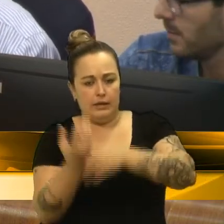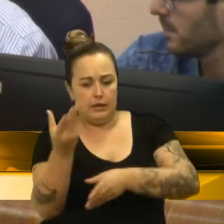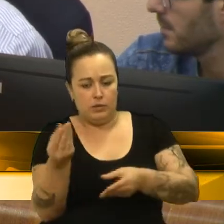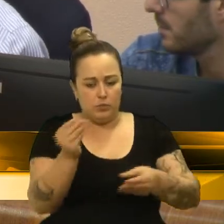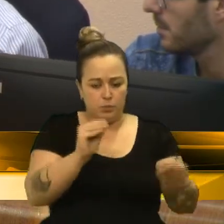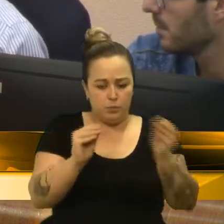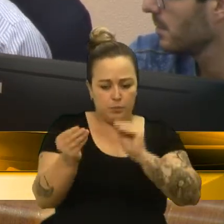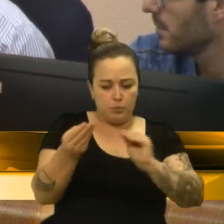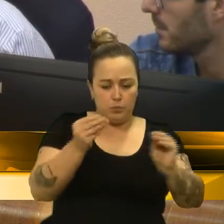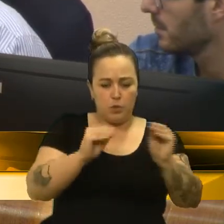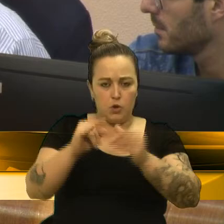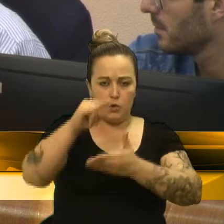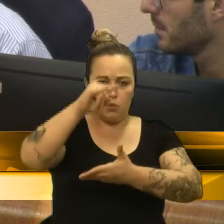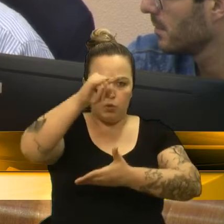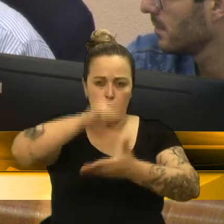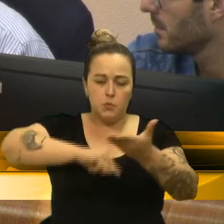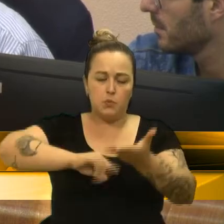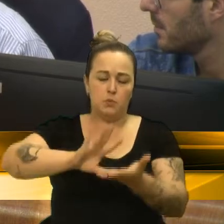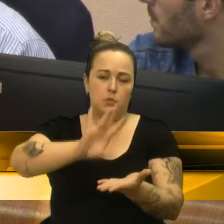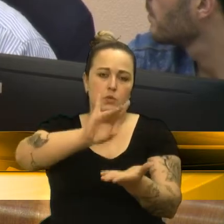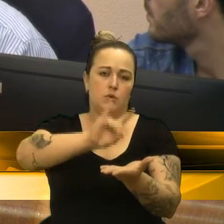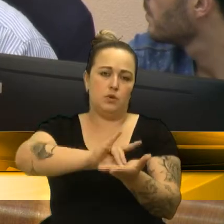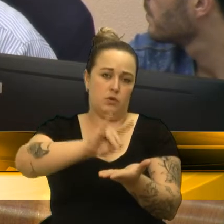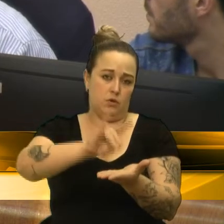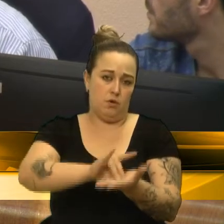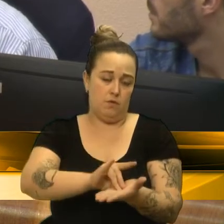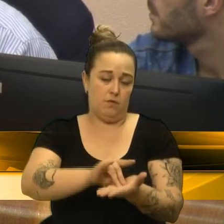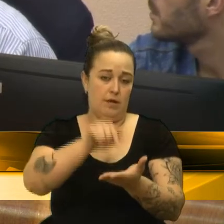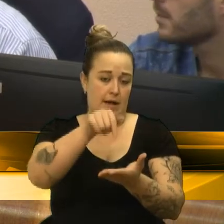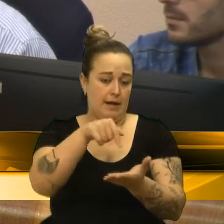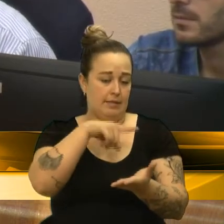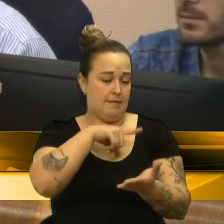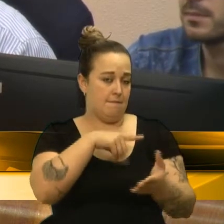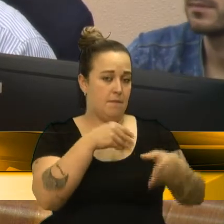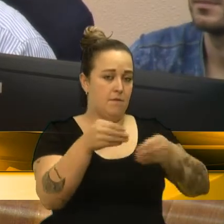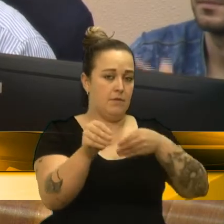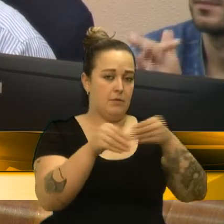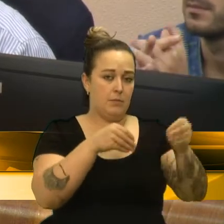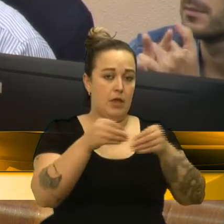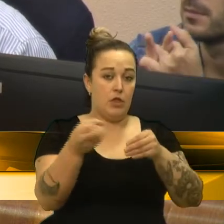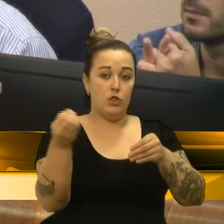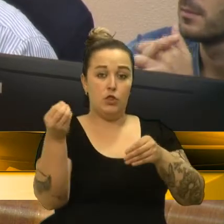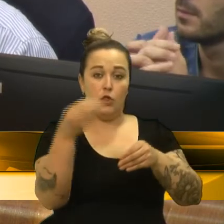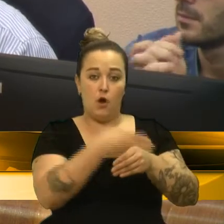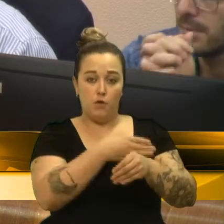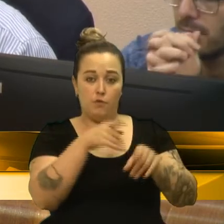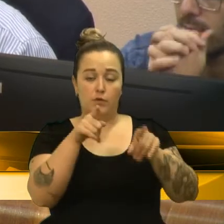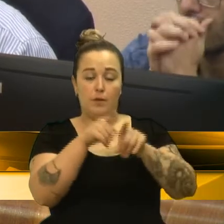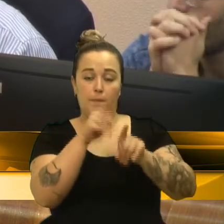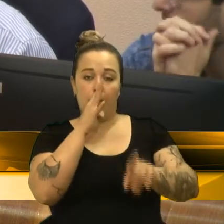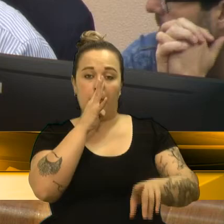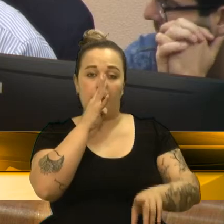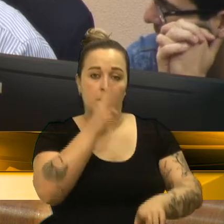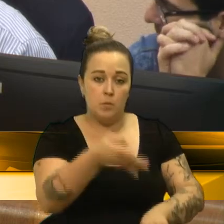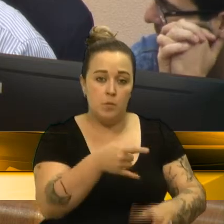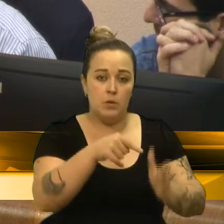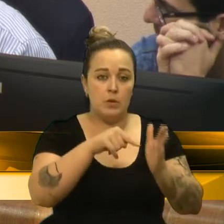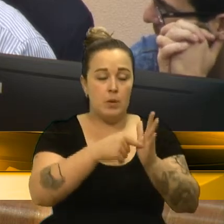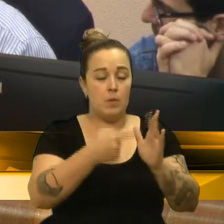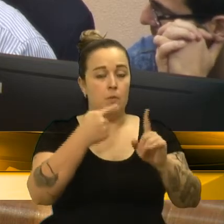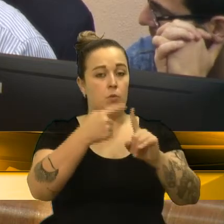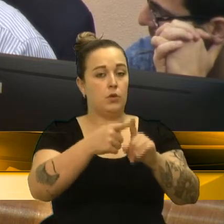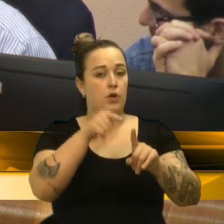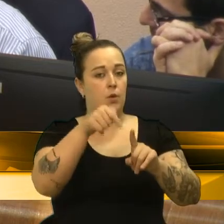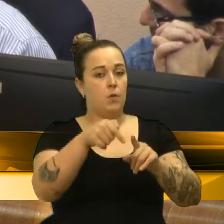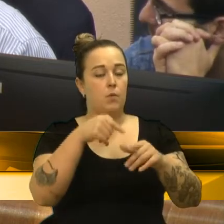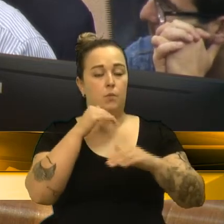do Decreto 201/67 permite nova denúncia, ainda que sobre os mesmos fatos, mesmo que o processo não tenha sido concluído